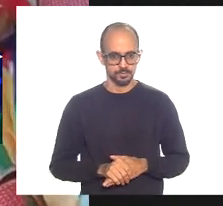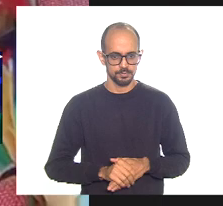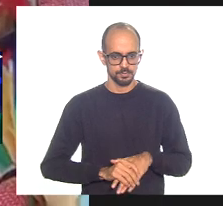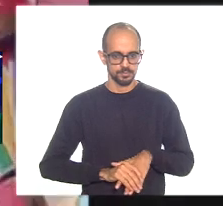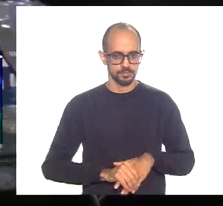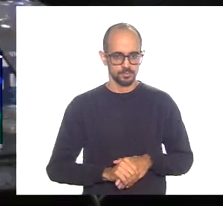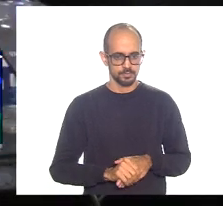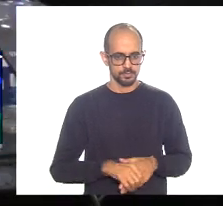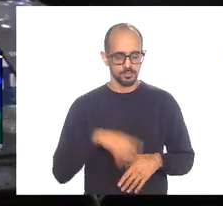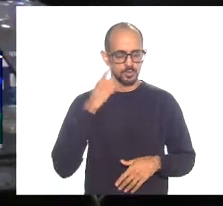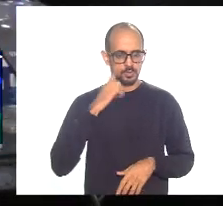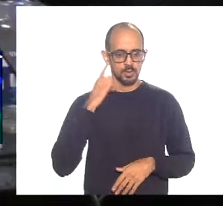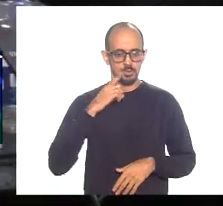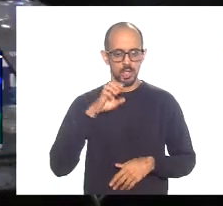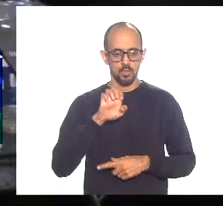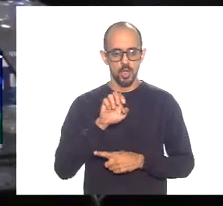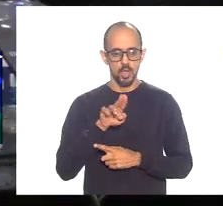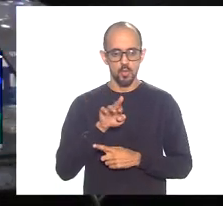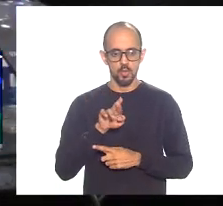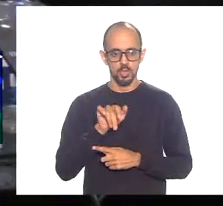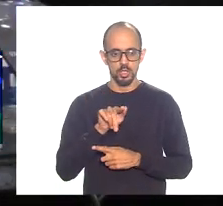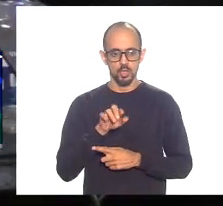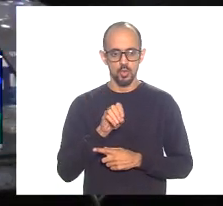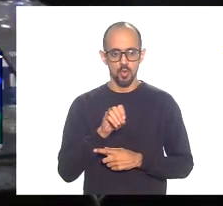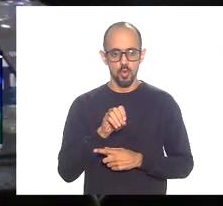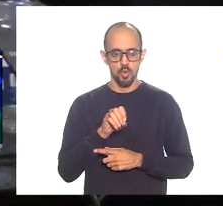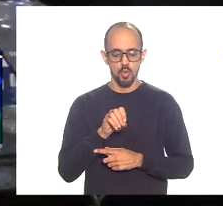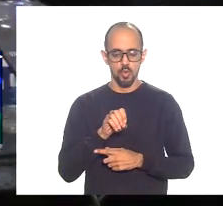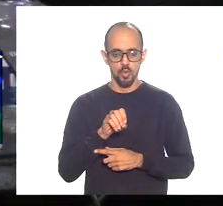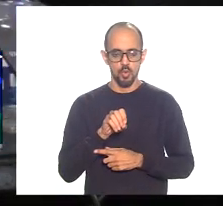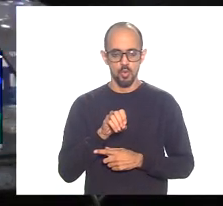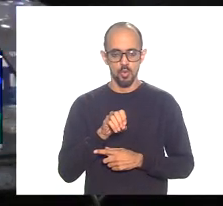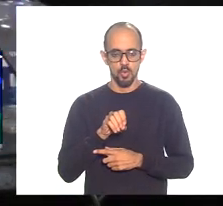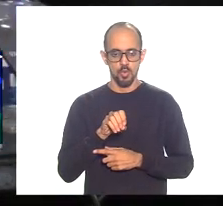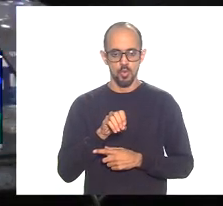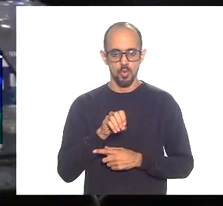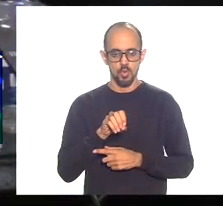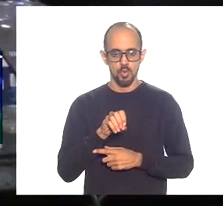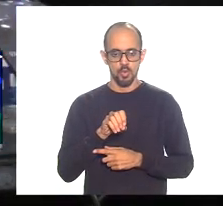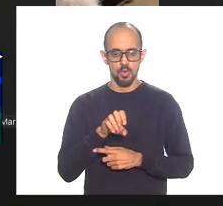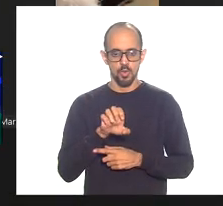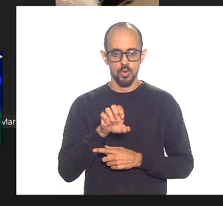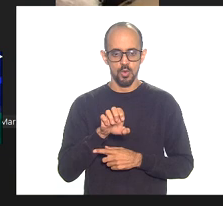Deputado Eurico Júnior quem